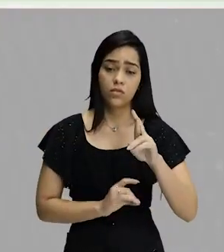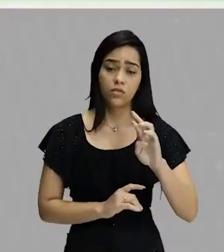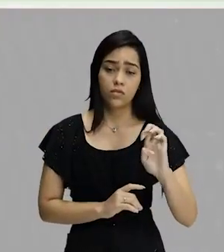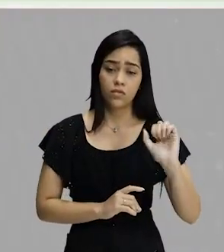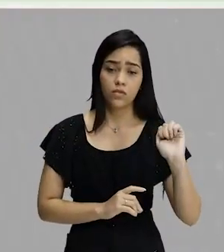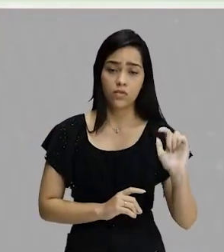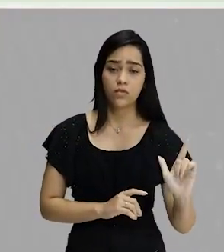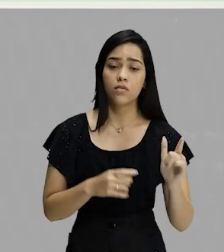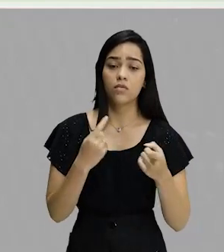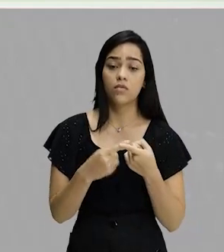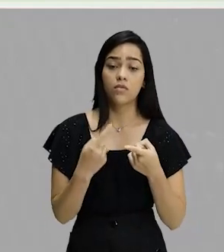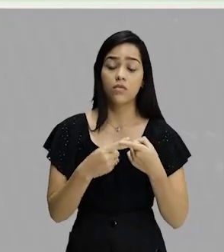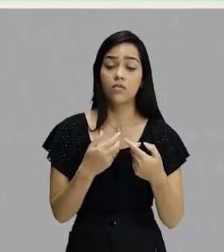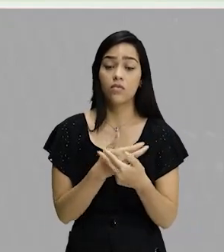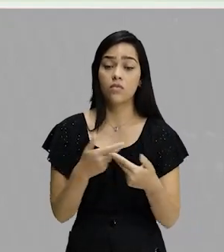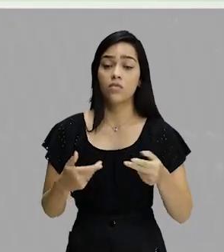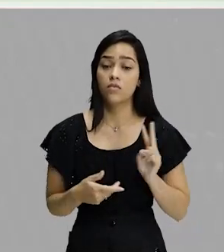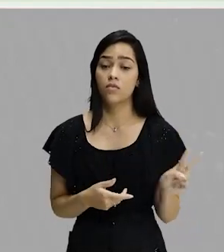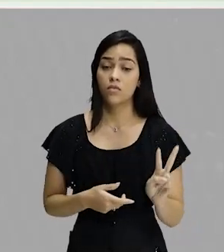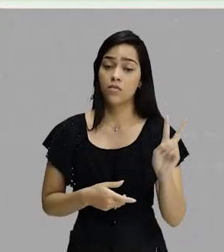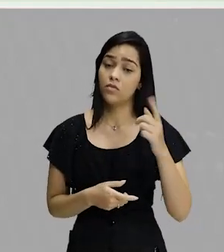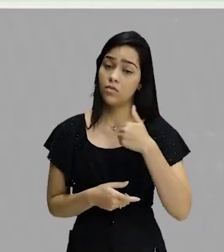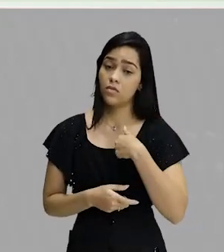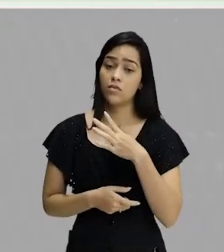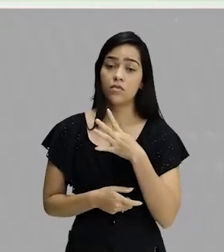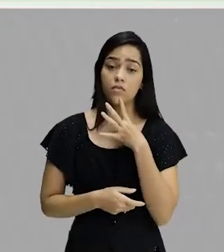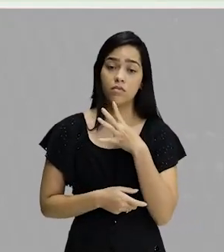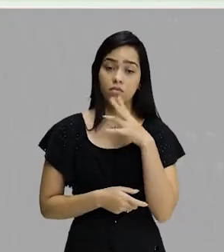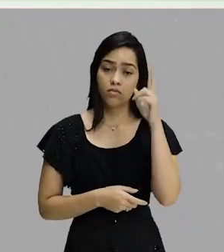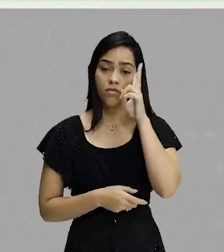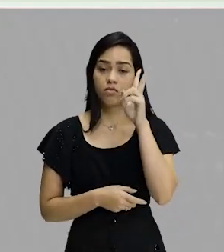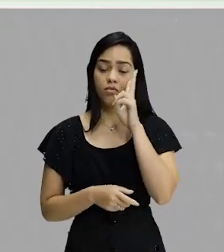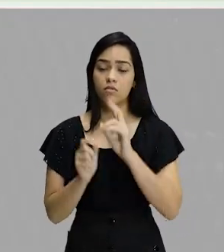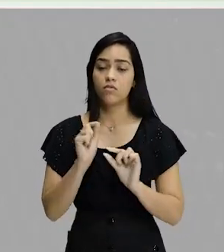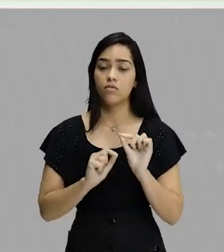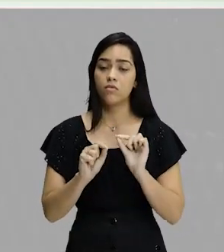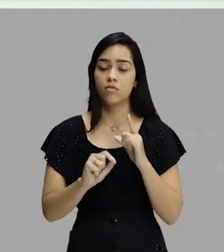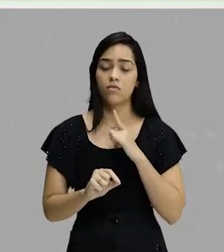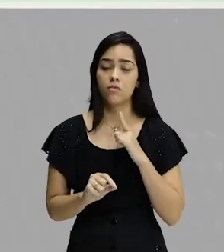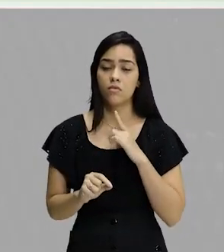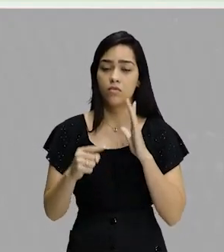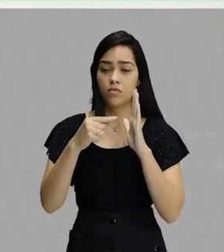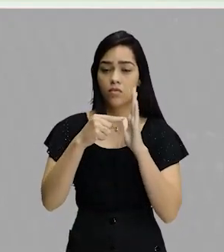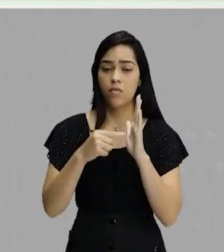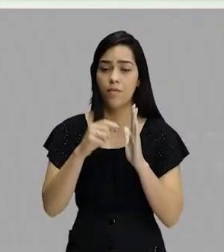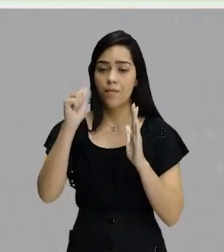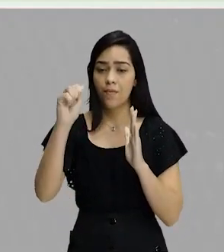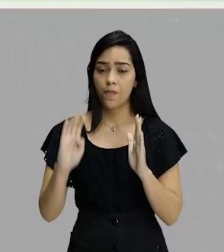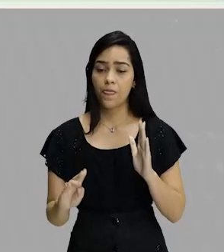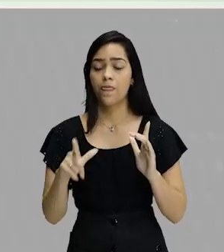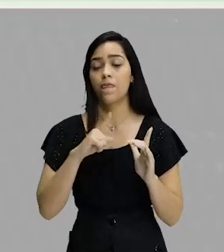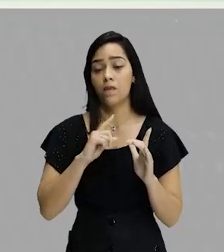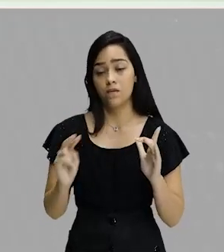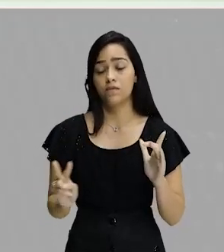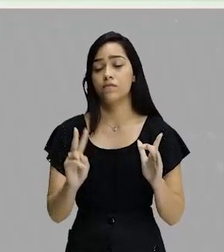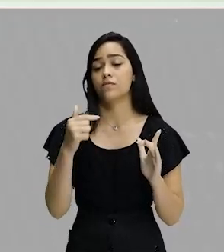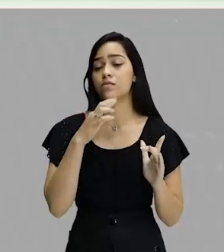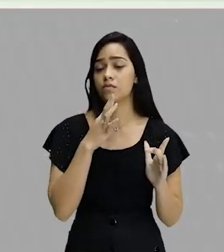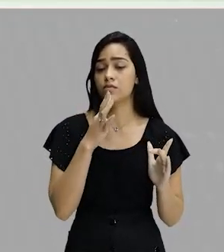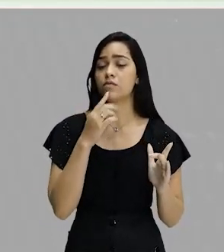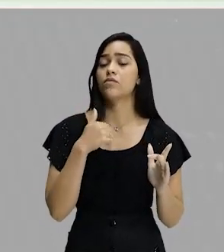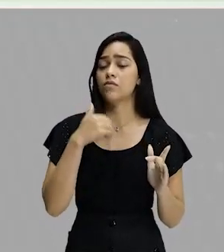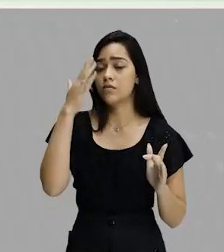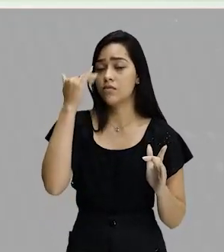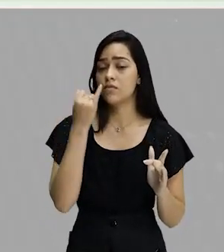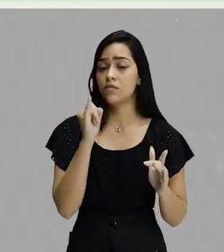número real, porque são valores que eu conheço. Lembrando que esses pontos A e B são valores conhecidos. Eu conheço esses